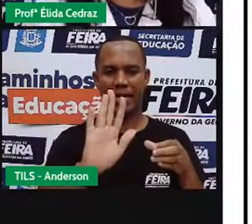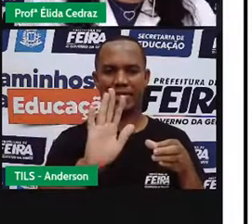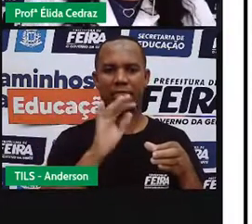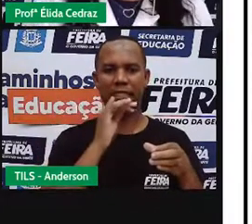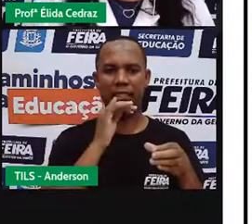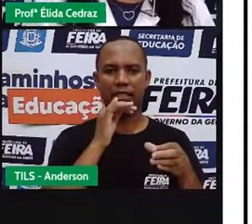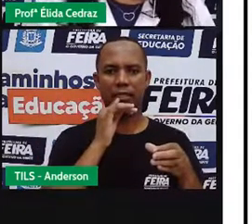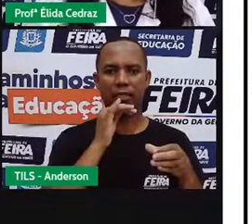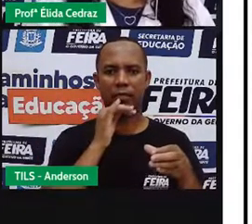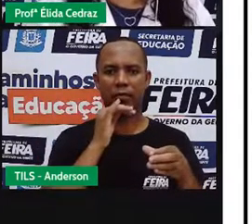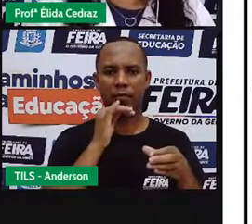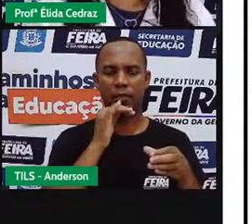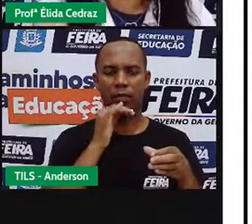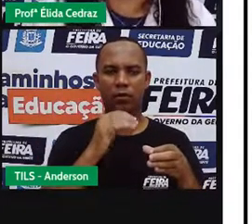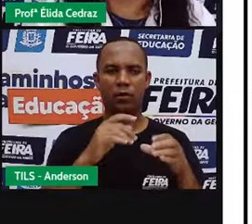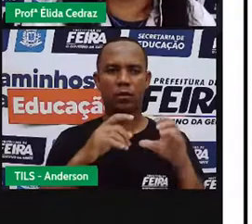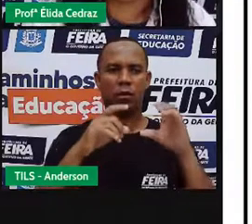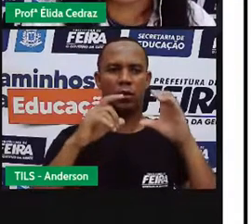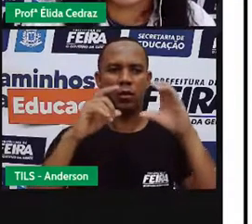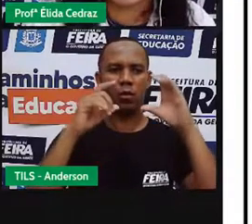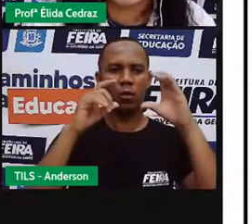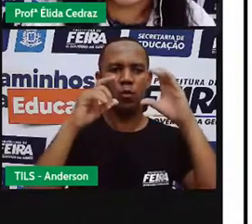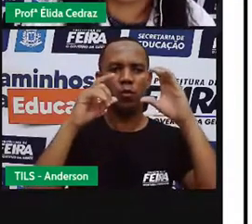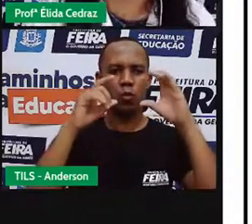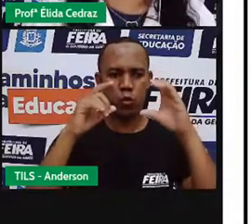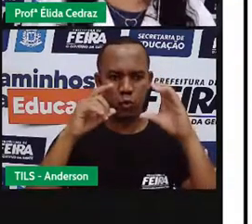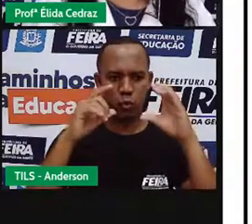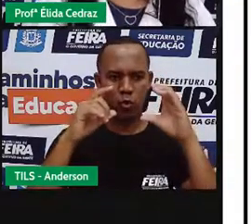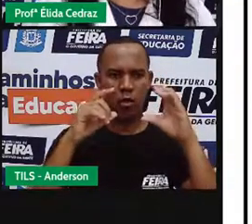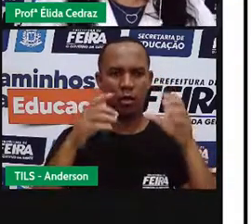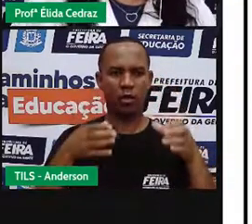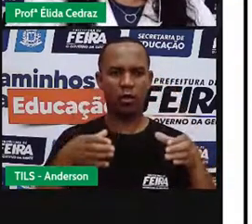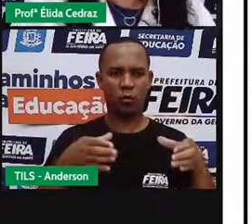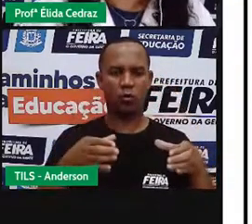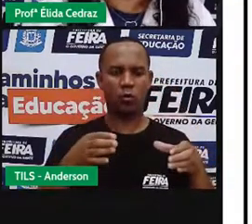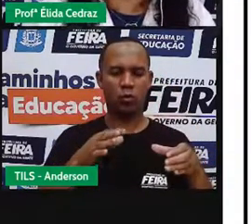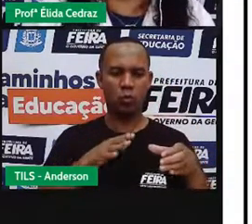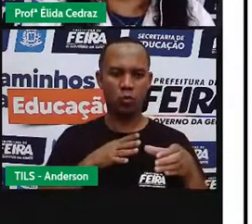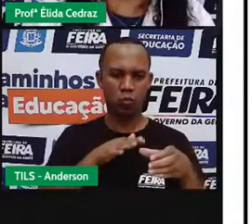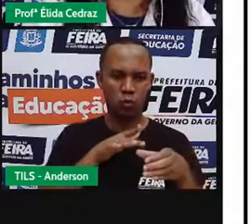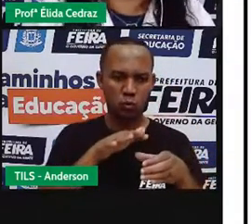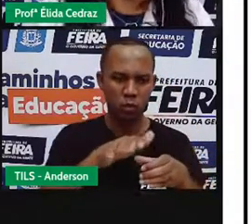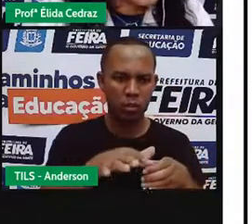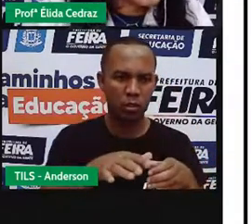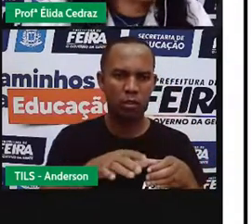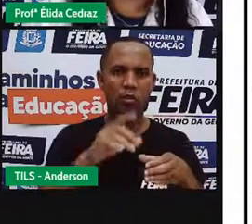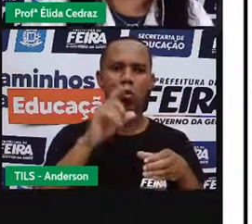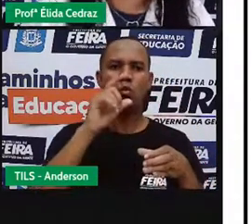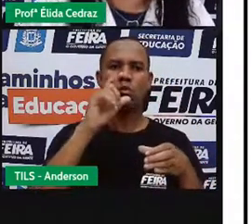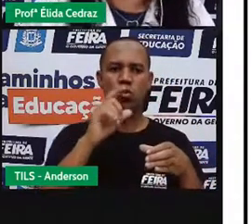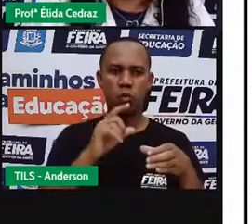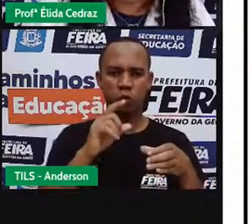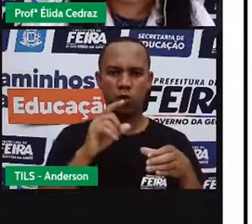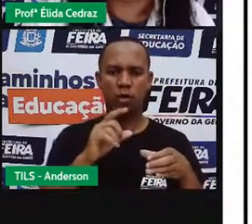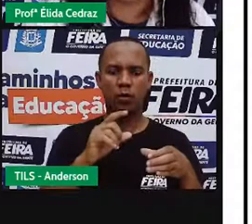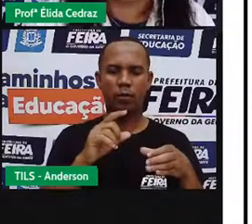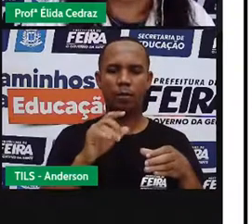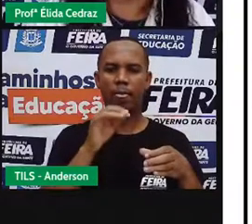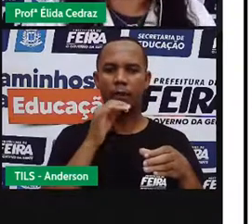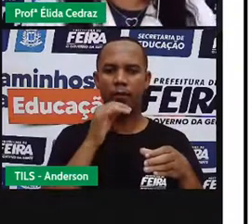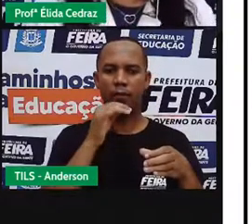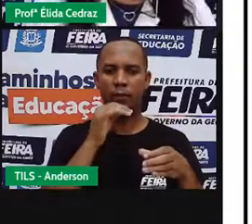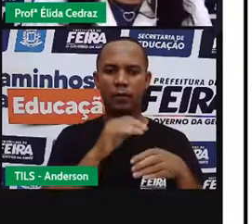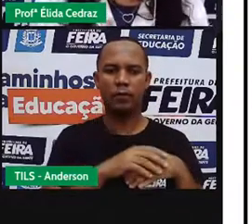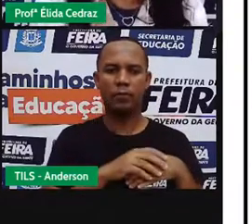isso, ele vai lá e toca, cavalaria avançar. E depois tocou a musiquinha